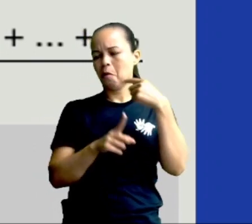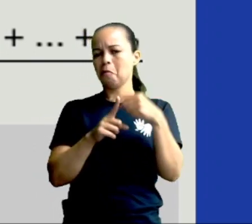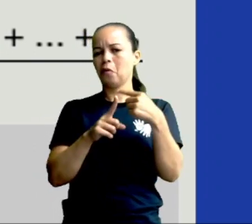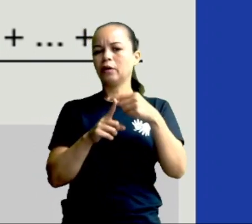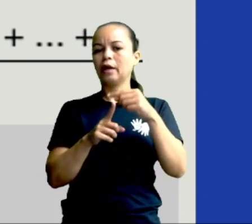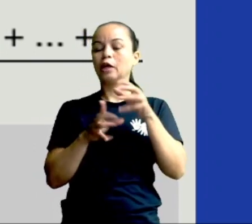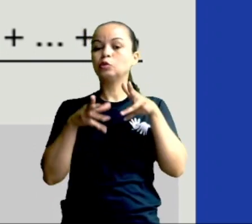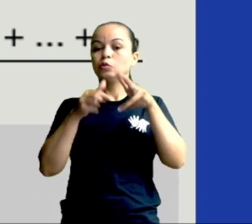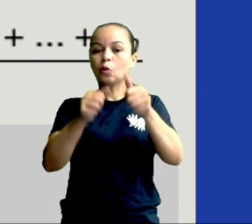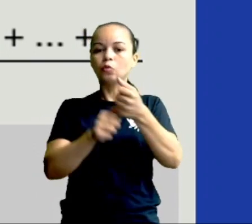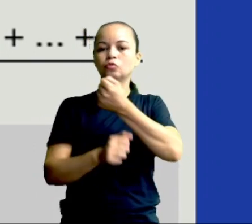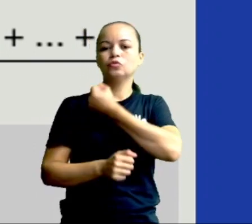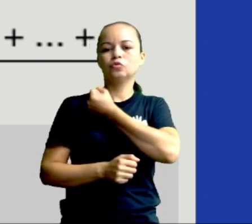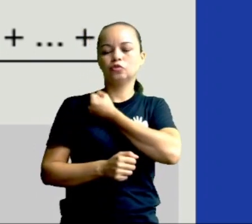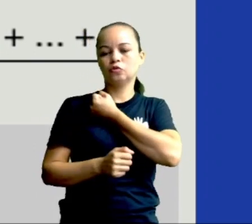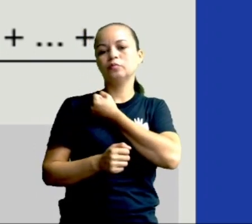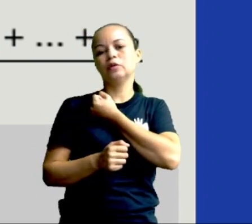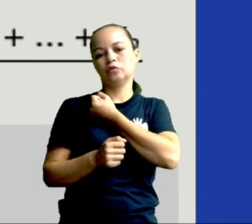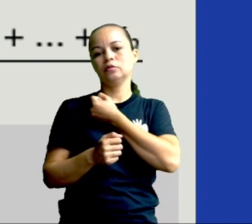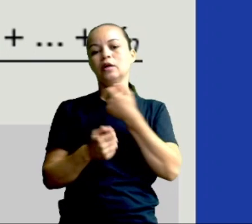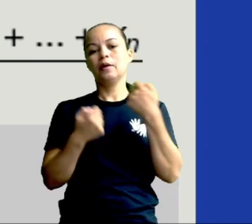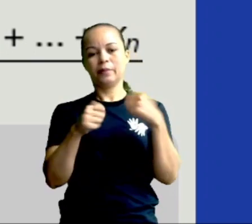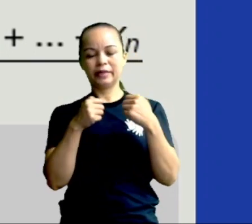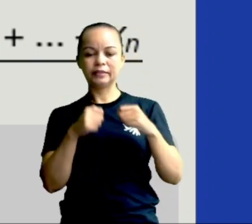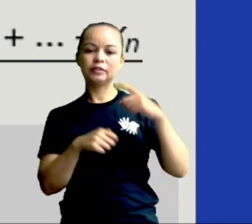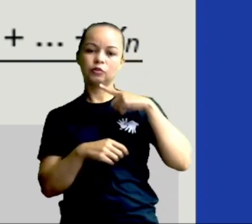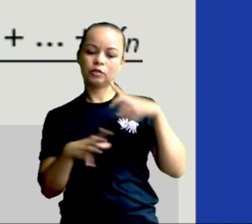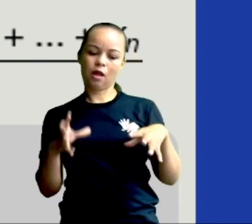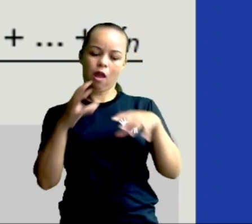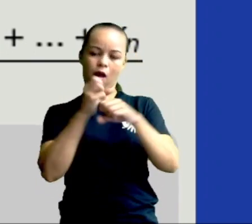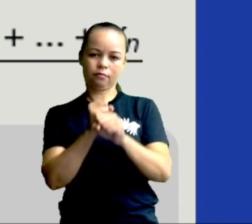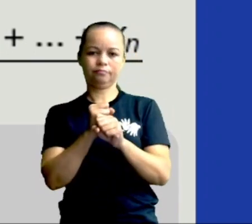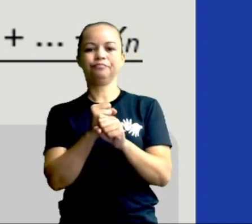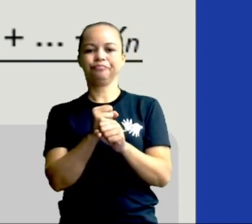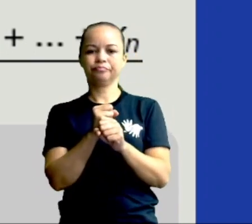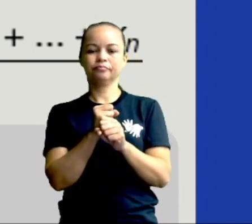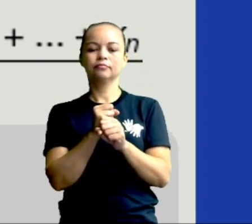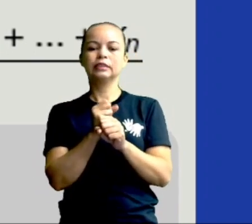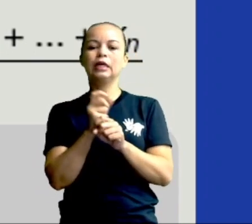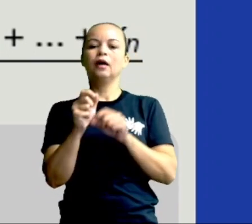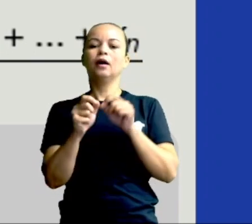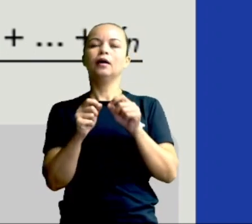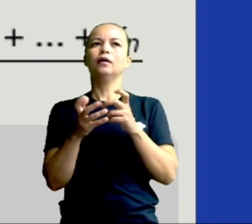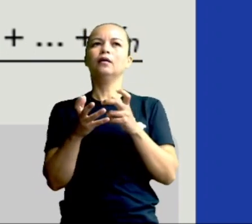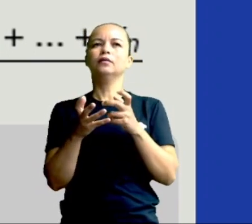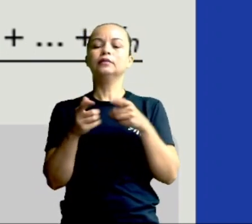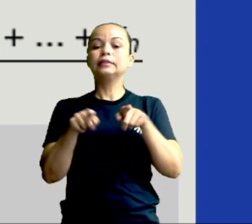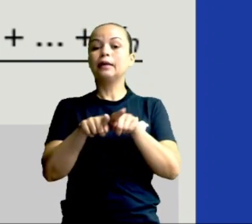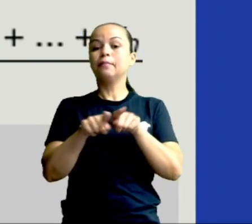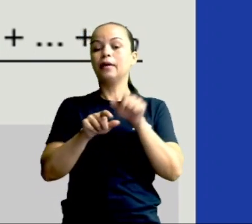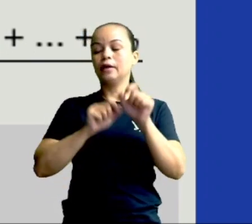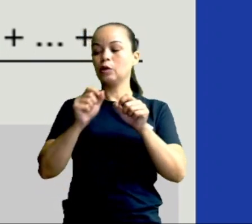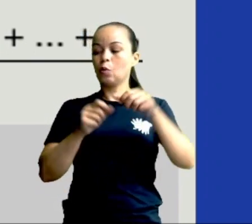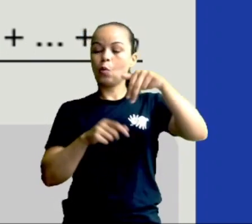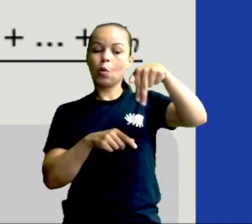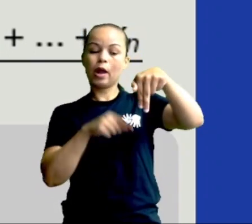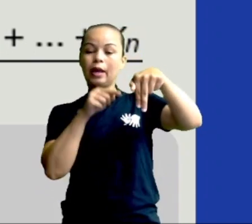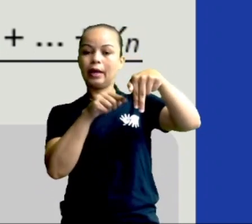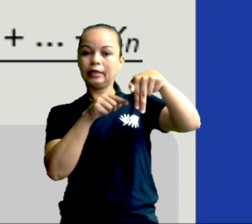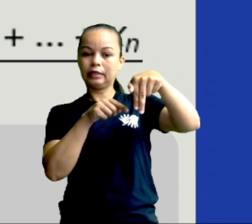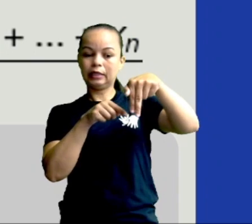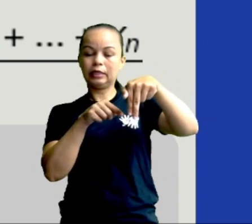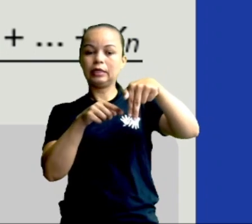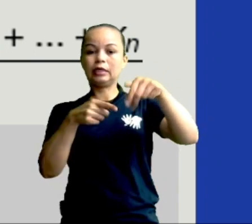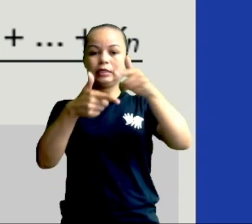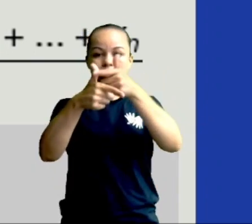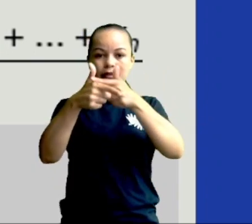estão lá, que eu preciso utilizar para calcular a média, a aritmética, e o n que está embaixo aqui do